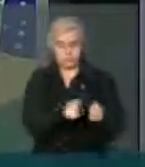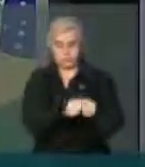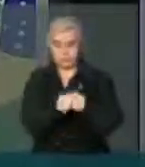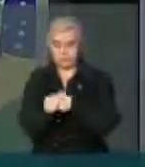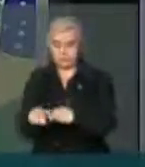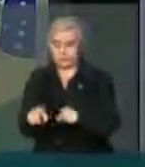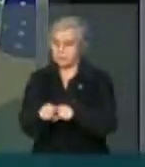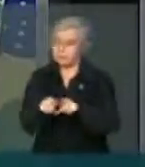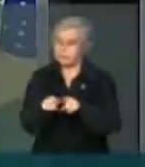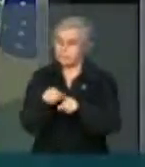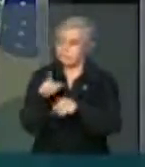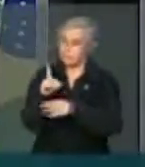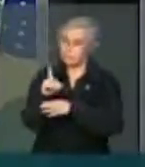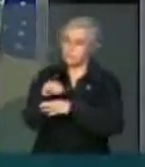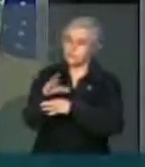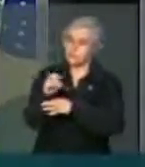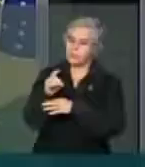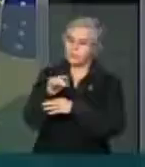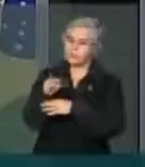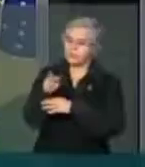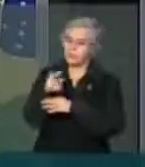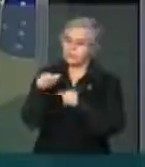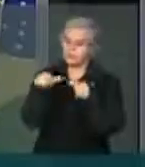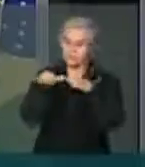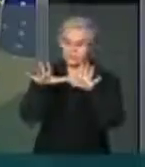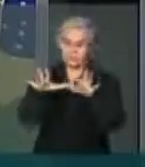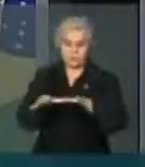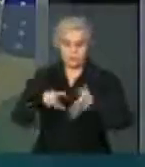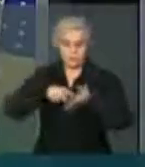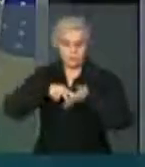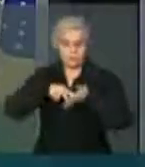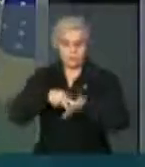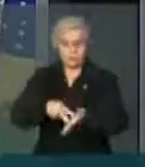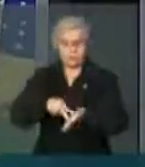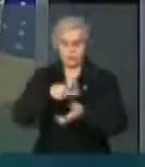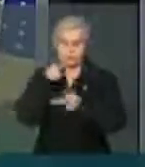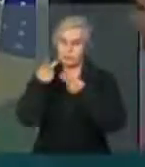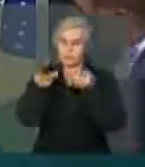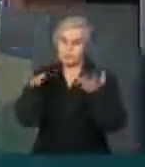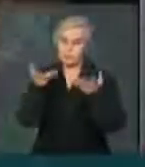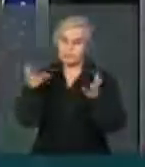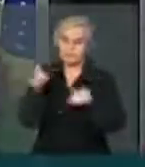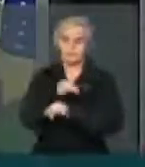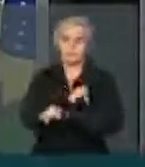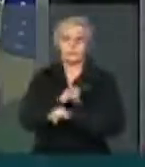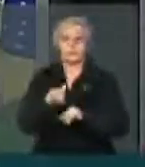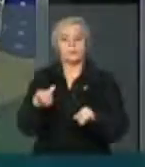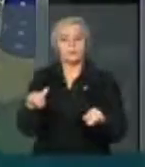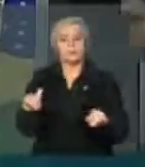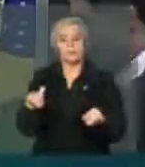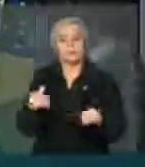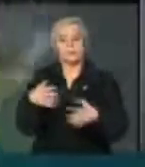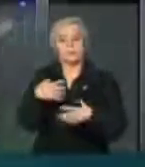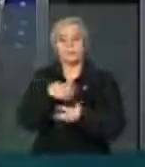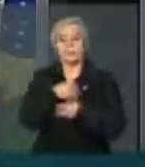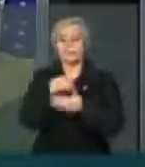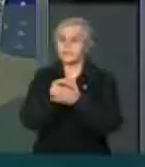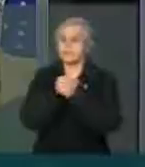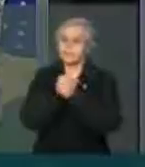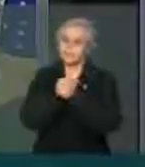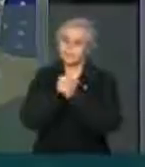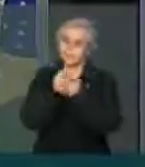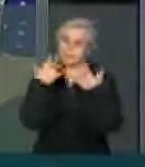uma democracia que veio para ficar. Eu quero fazer esse registro, me congratular e